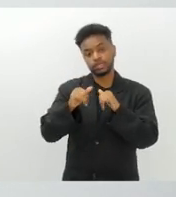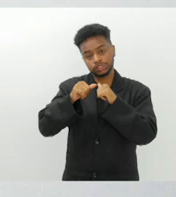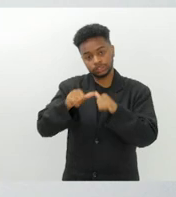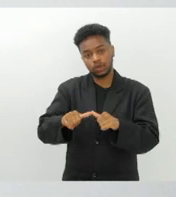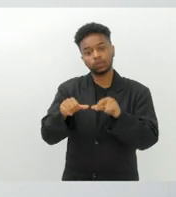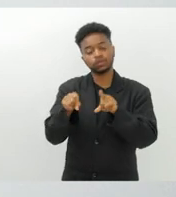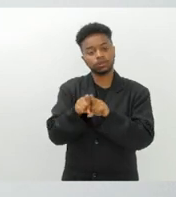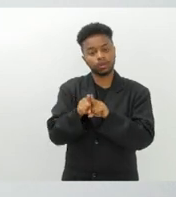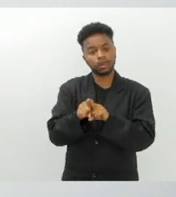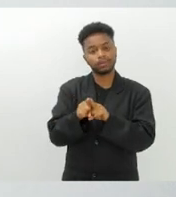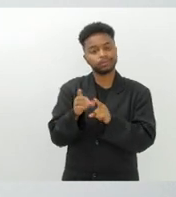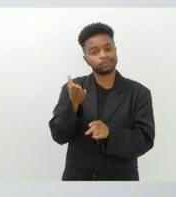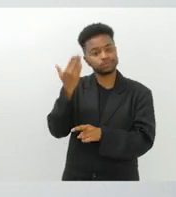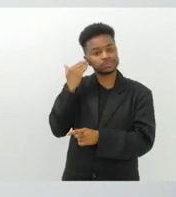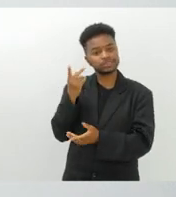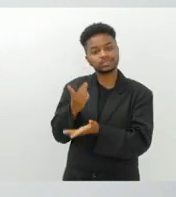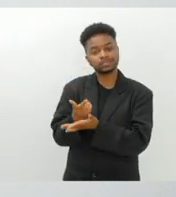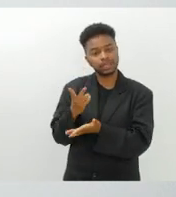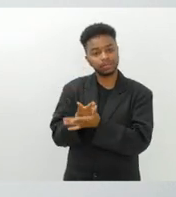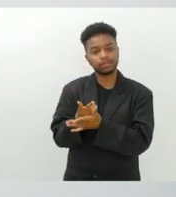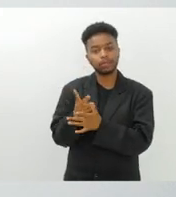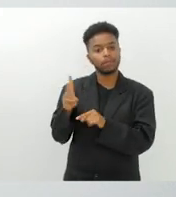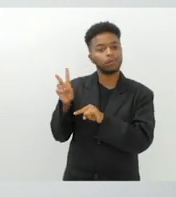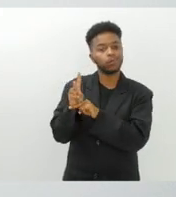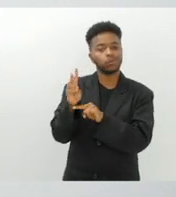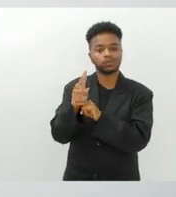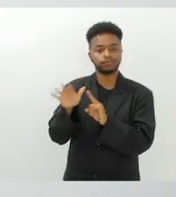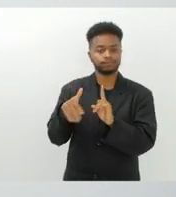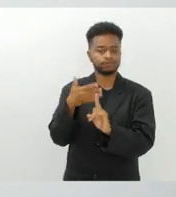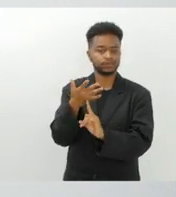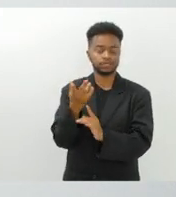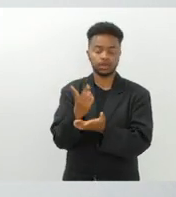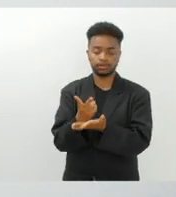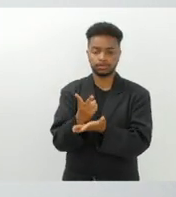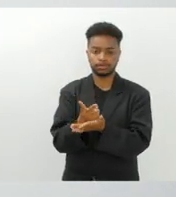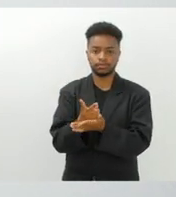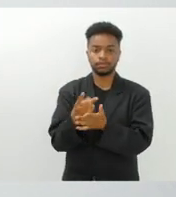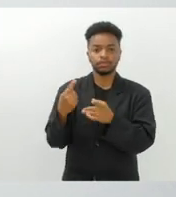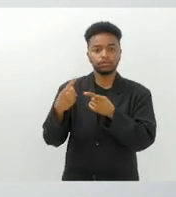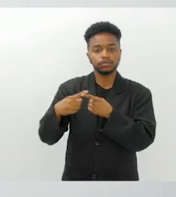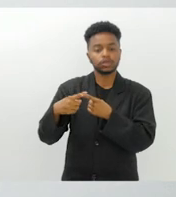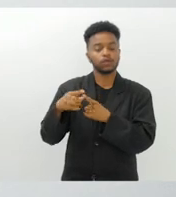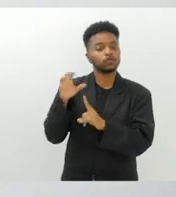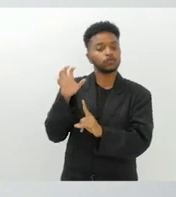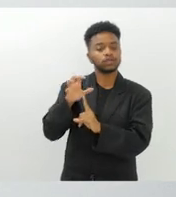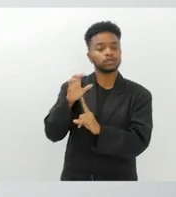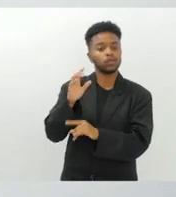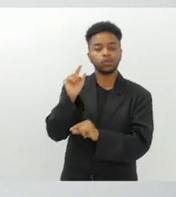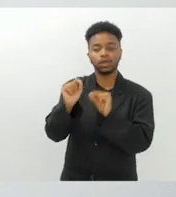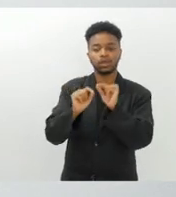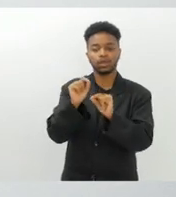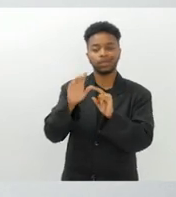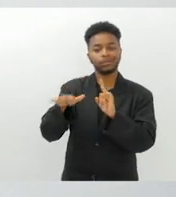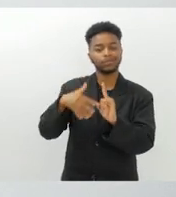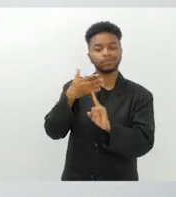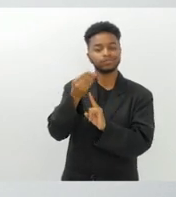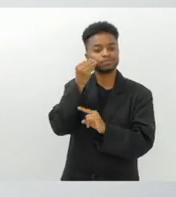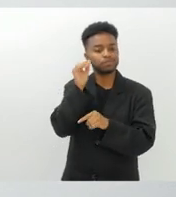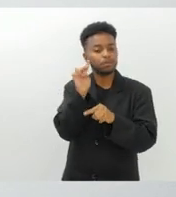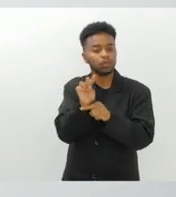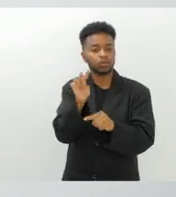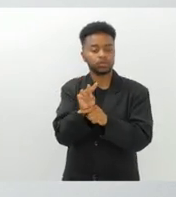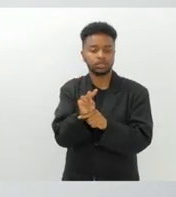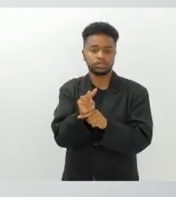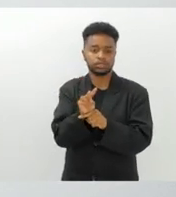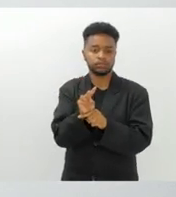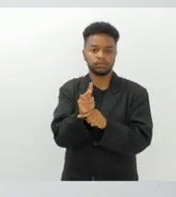foram agentes protetores do meio ambiente, que impactam direto o meio ambiente no sentido de preservação